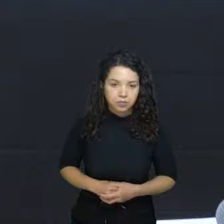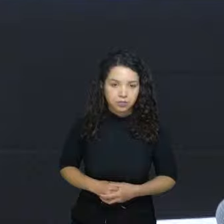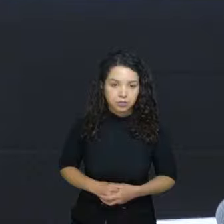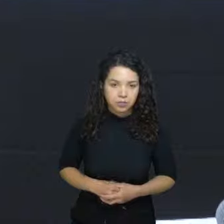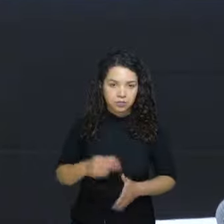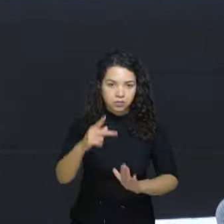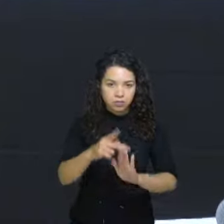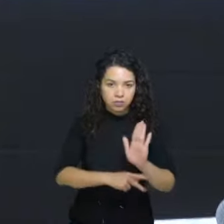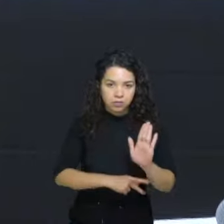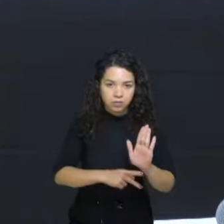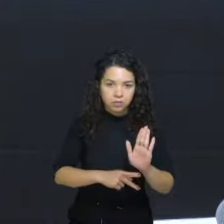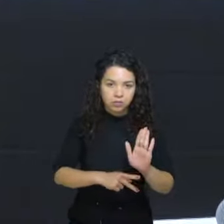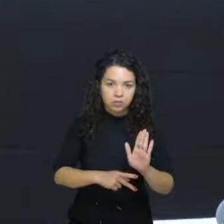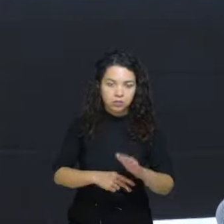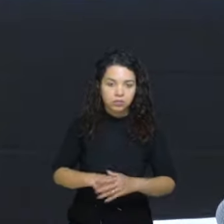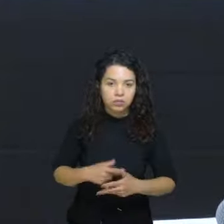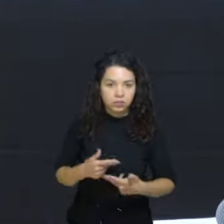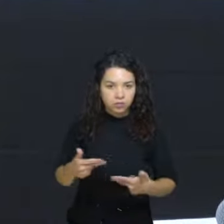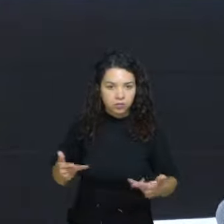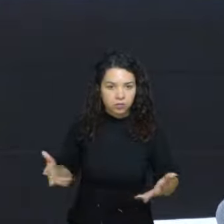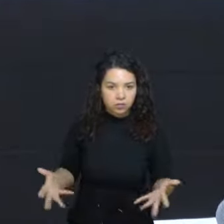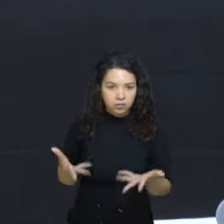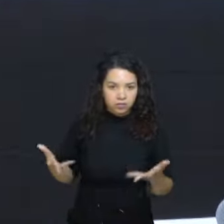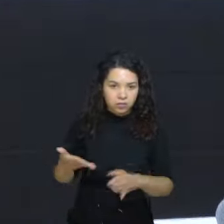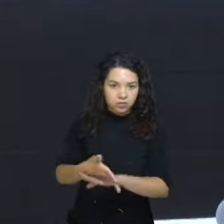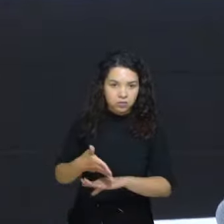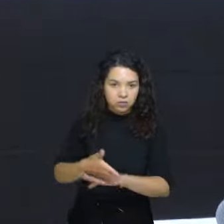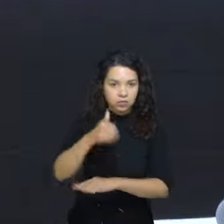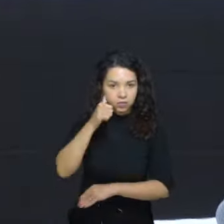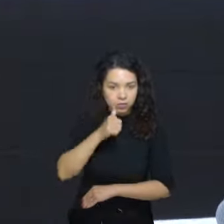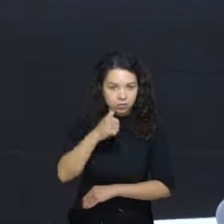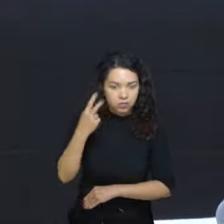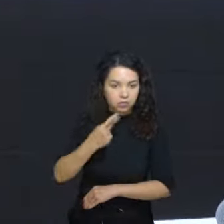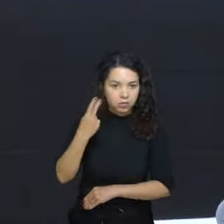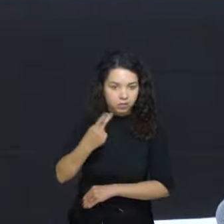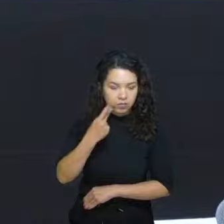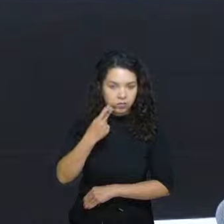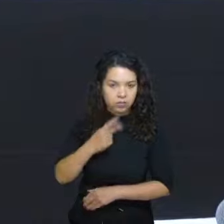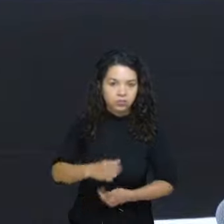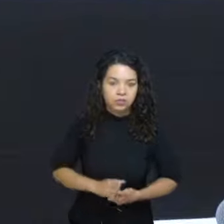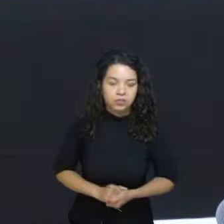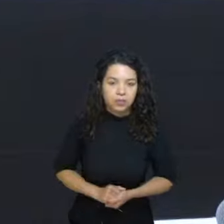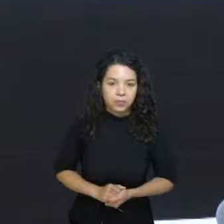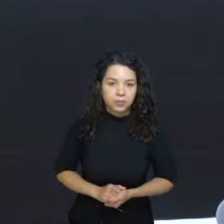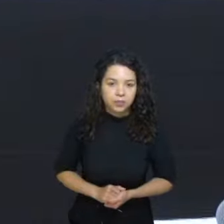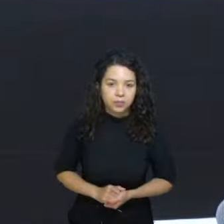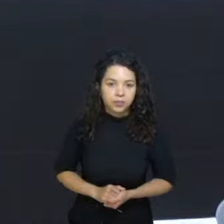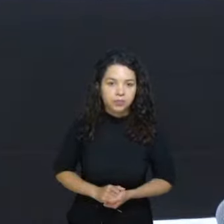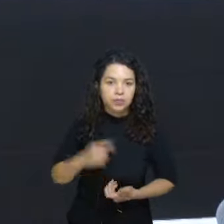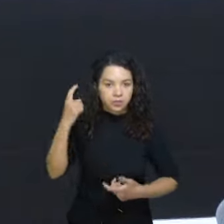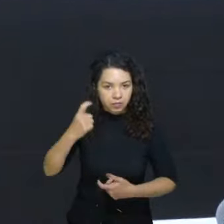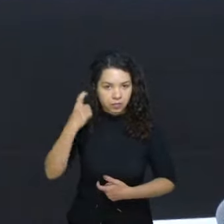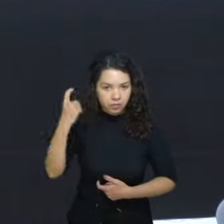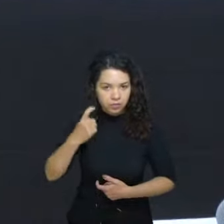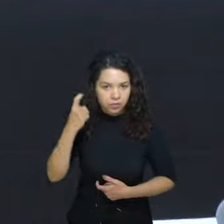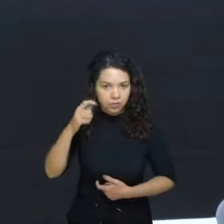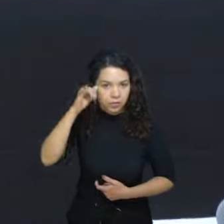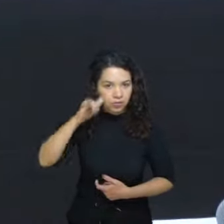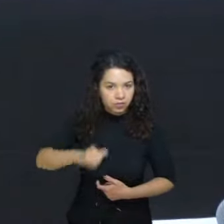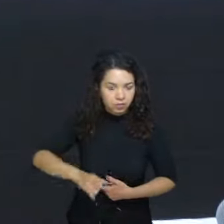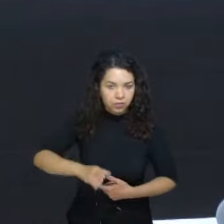projetos e são vários que incentivam a participação das mulheres na política e a sua preocupação no combate violência de